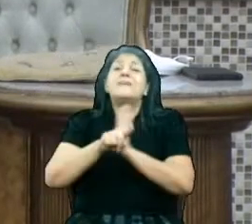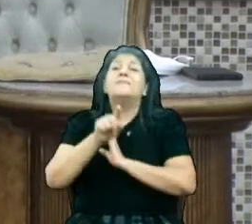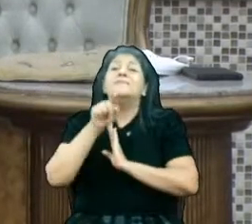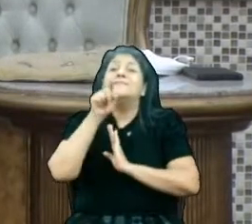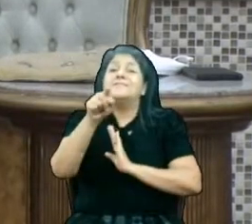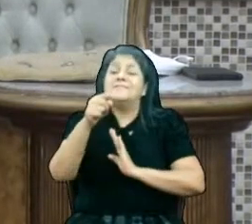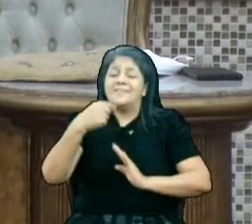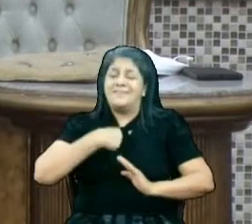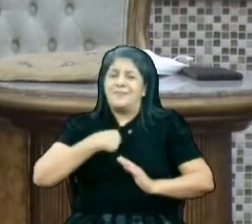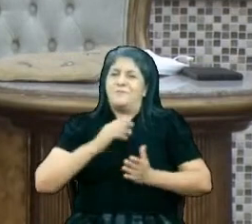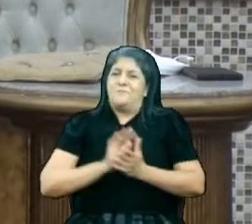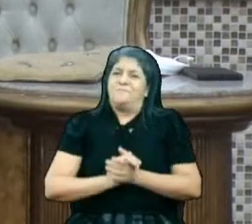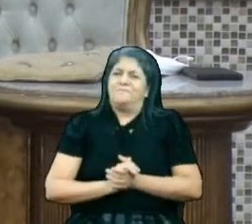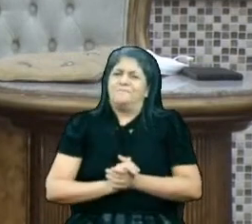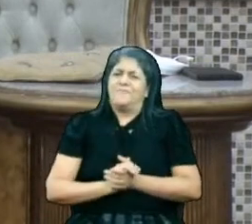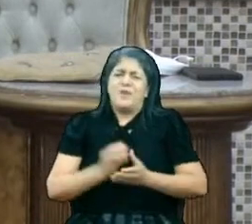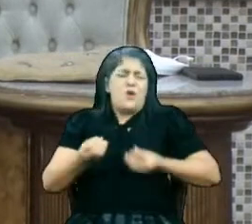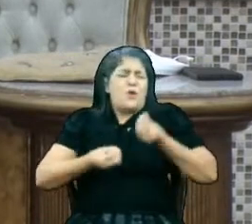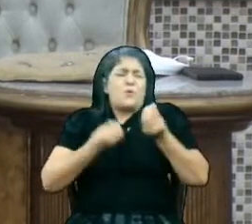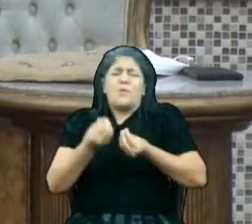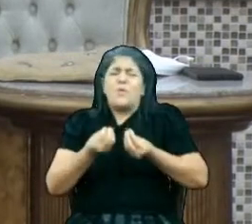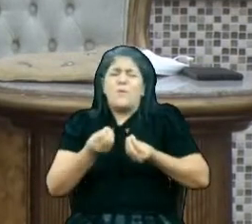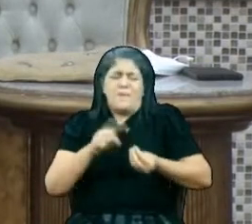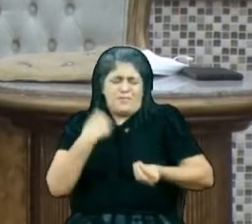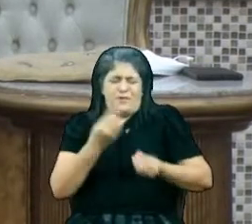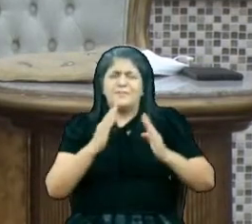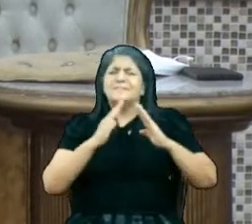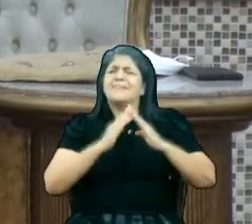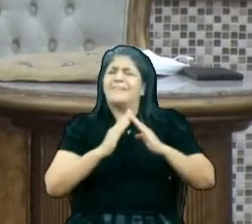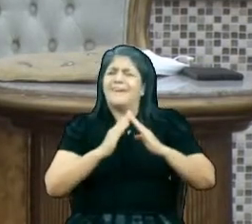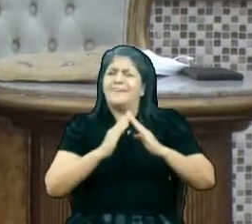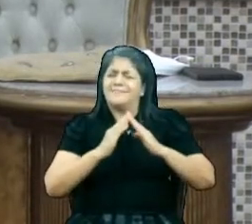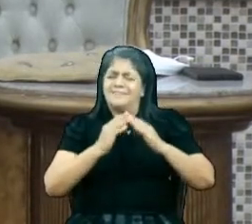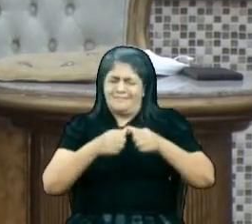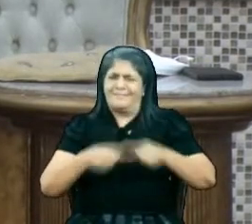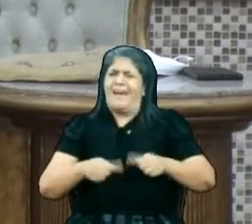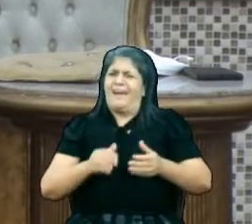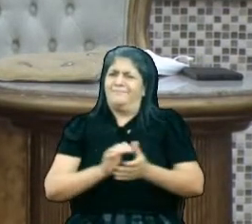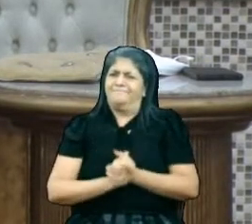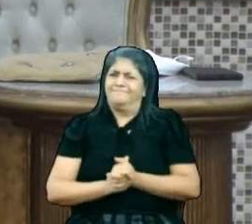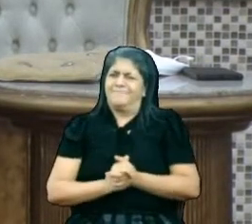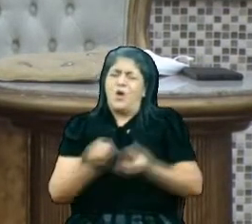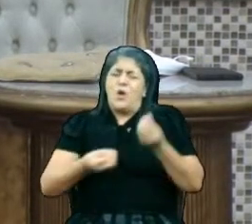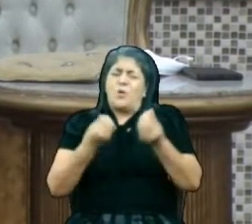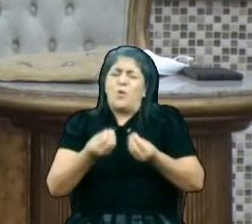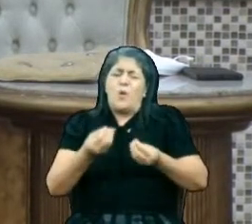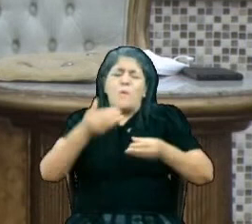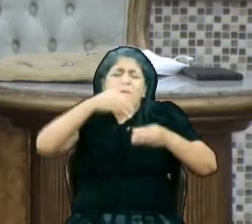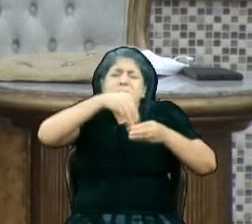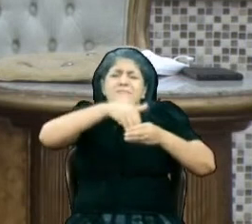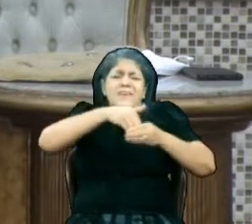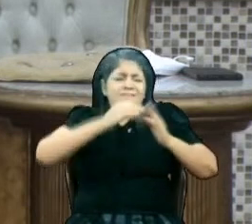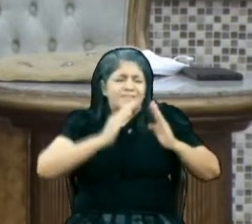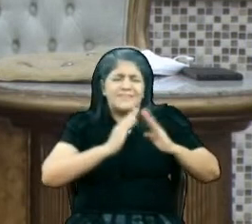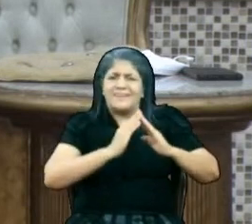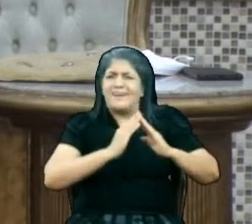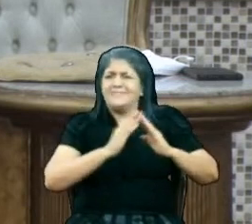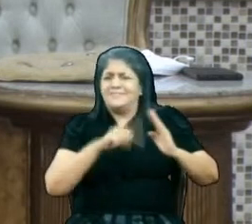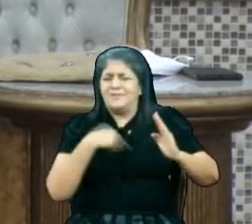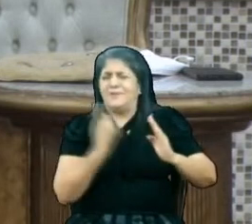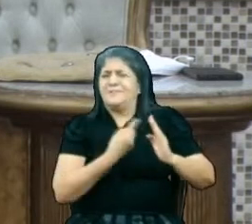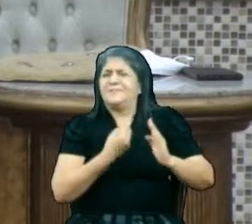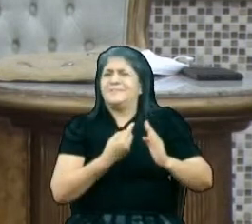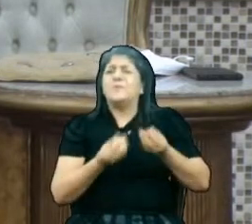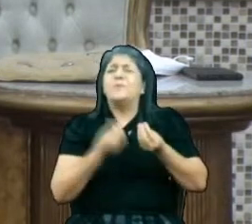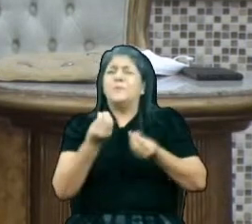sua casa e Jesus disse eu quero entrar em sua casa eu quero me assentar a mesa e ceiar com você e você será